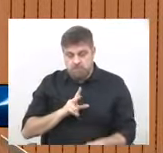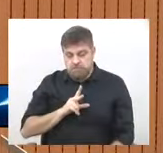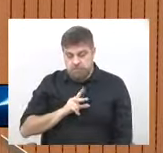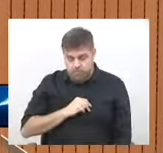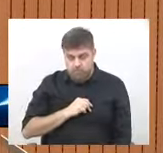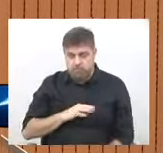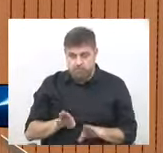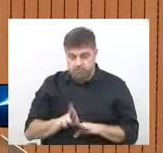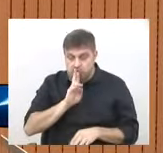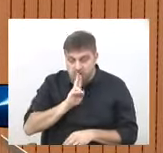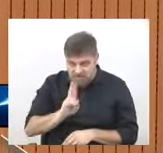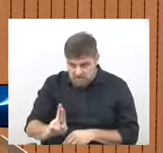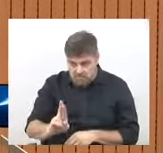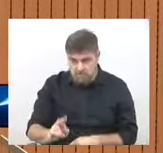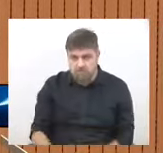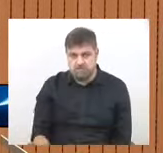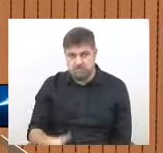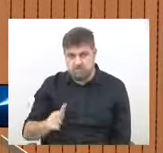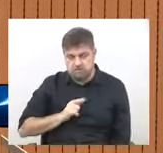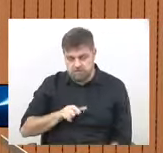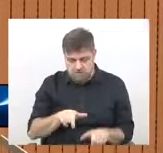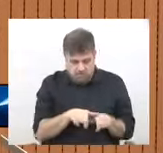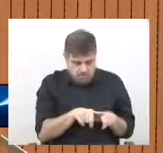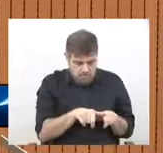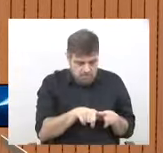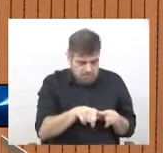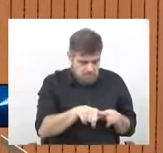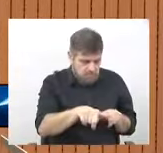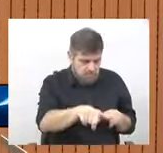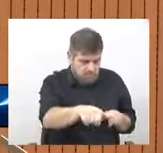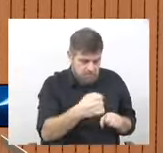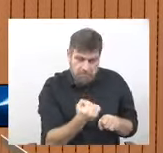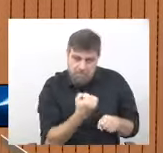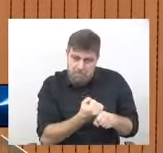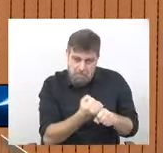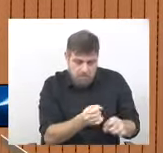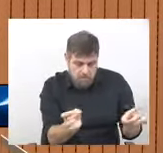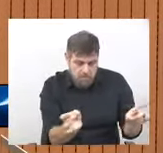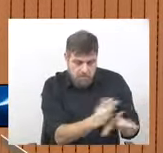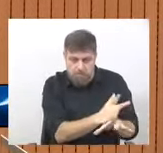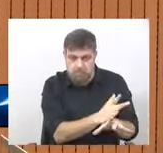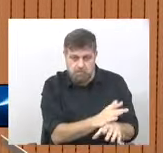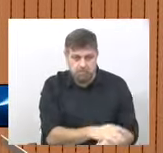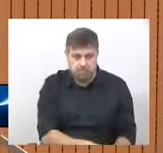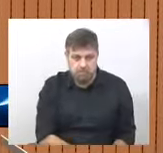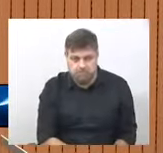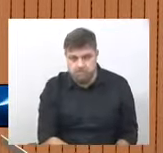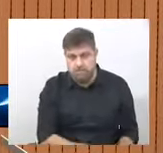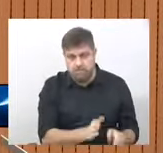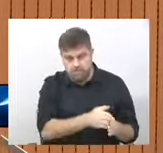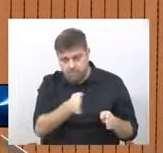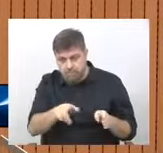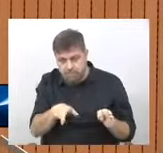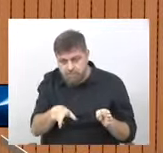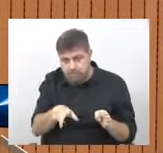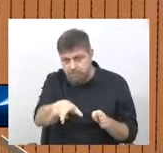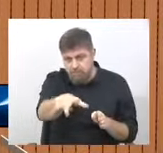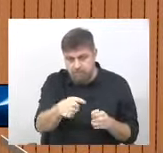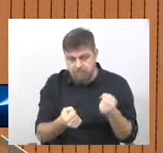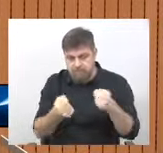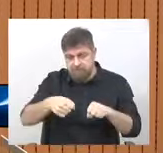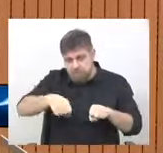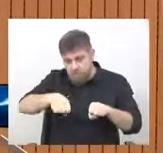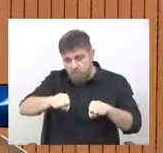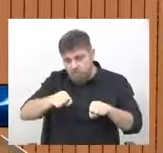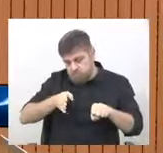satisfação, conforme os trechos vão sendo concluídos, tanto os veículos de